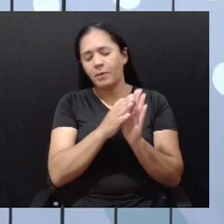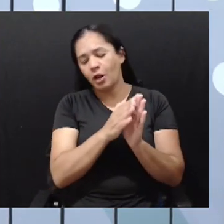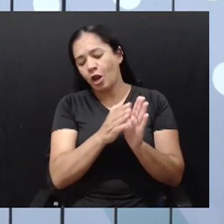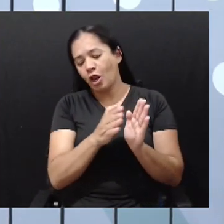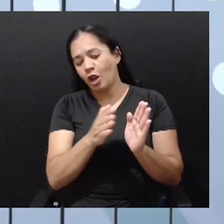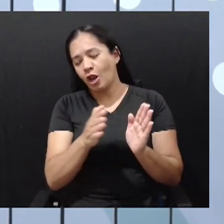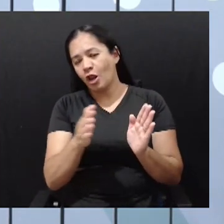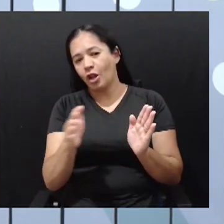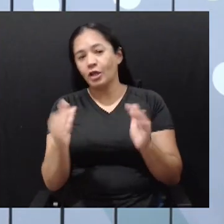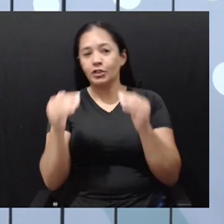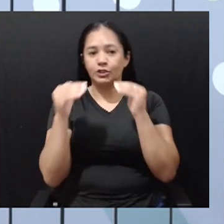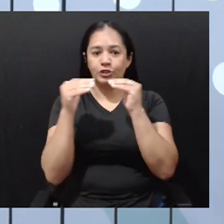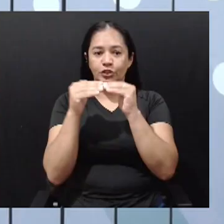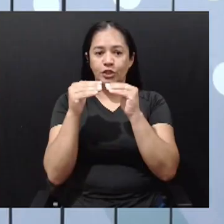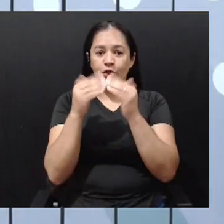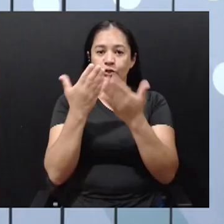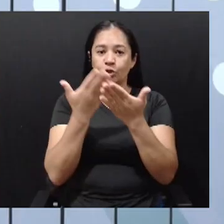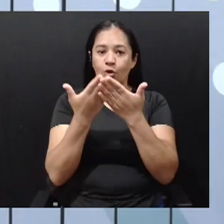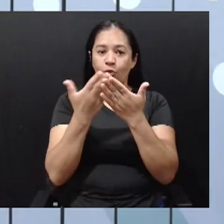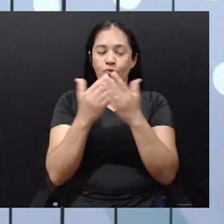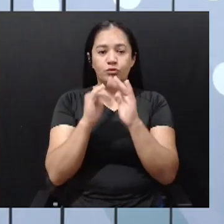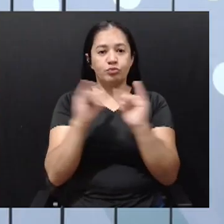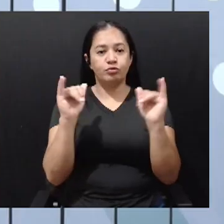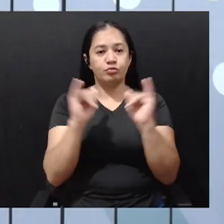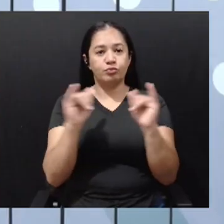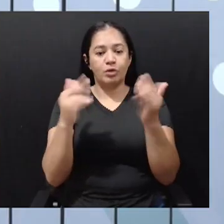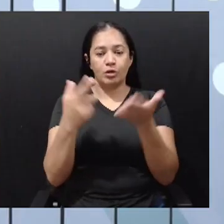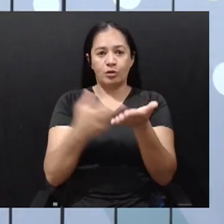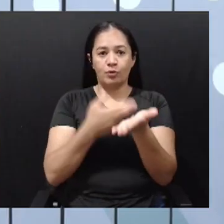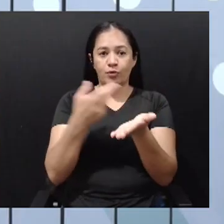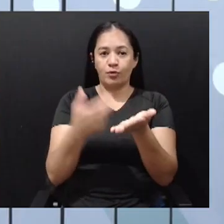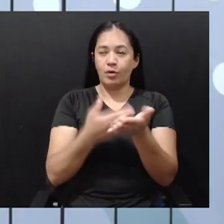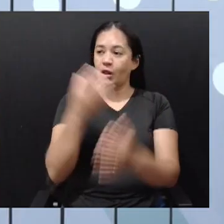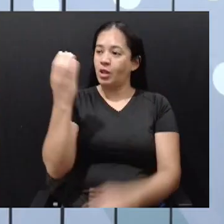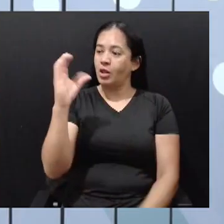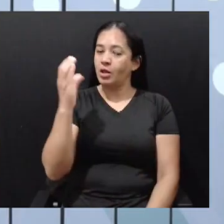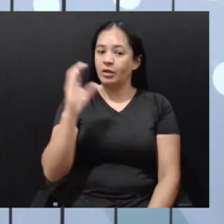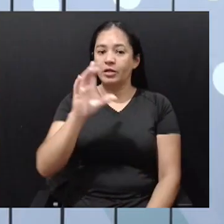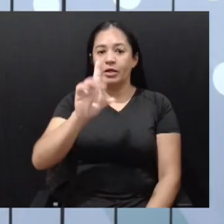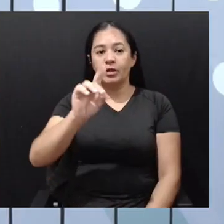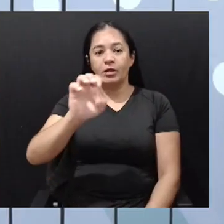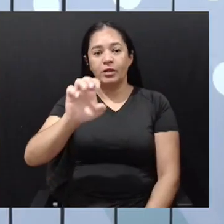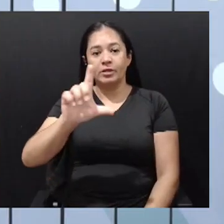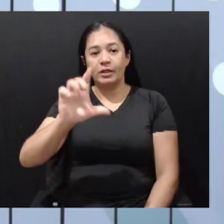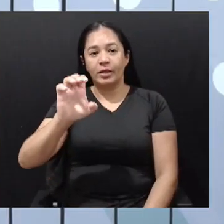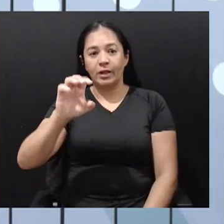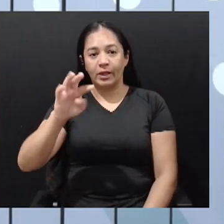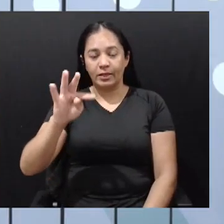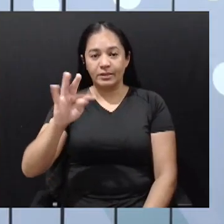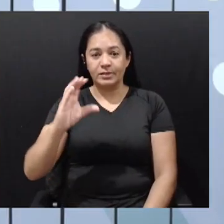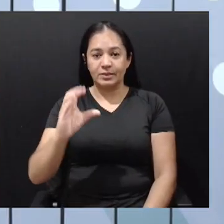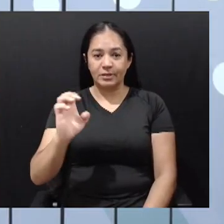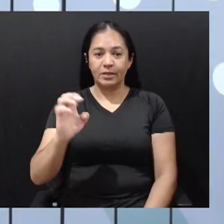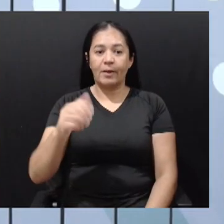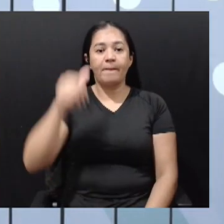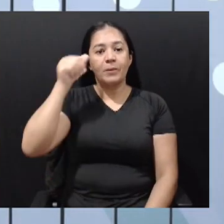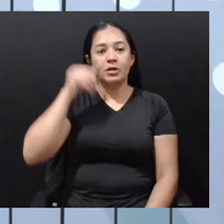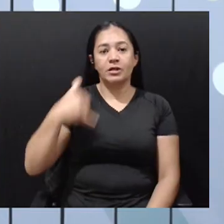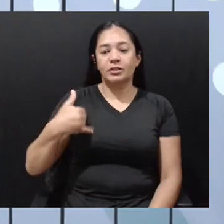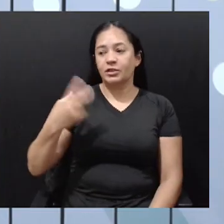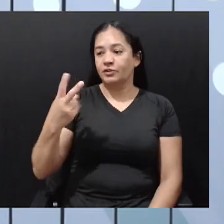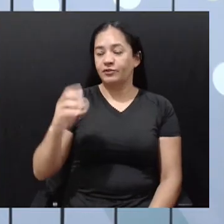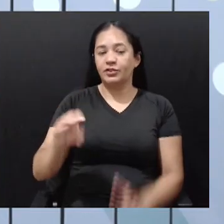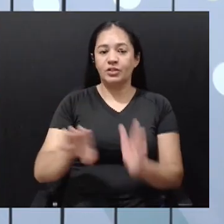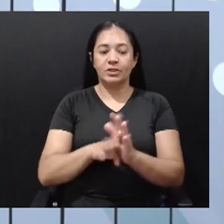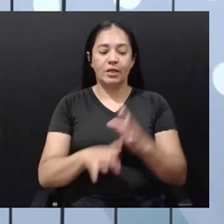estudo publicado pela revista científica The Lancet, mulheres com idades entre 20 e 49 anos